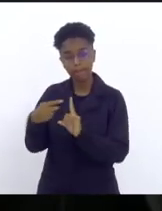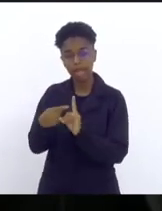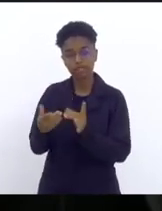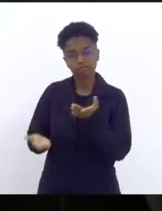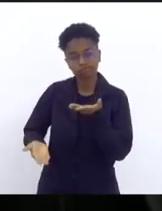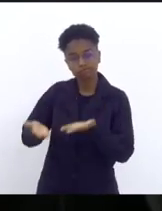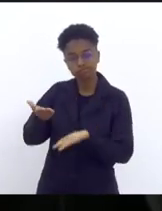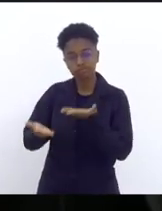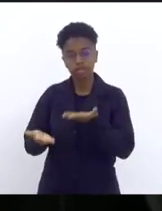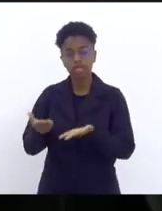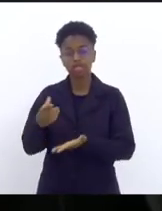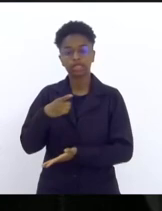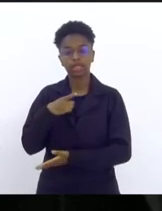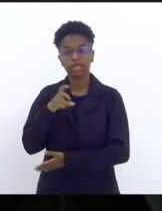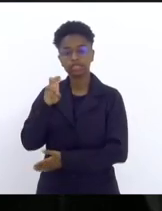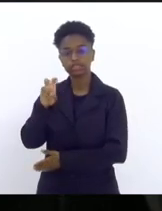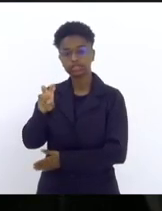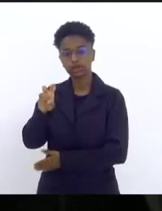das